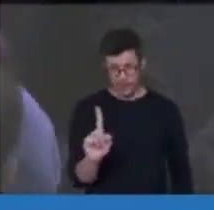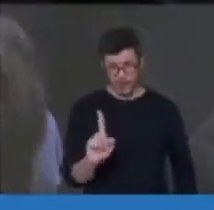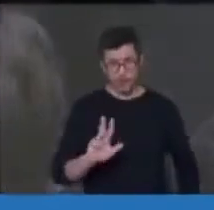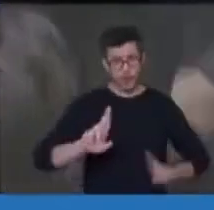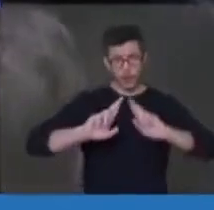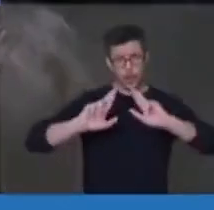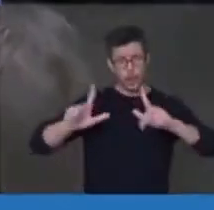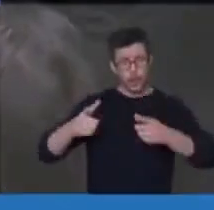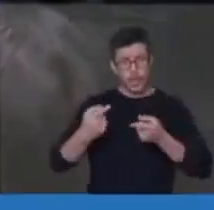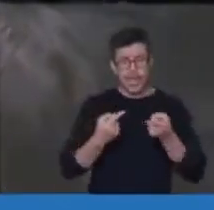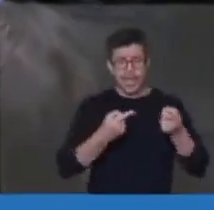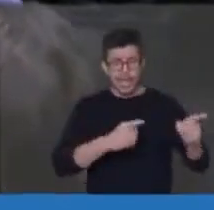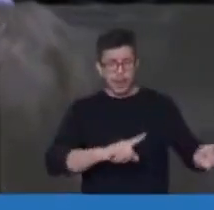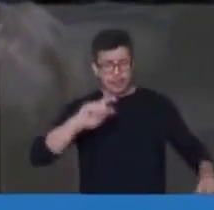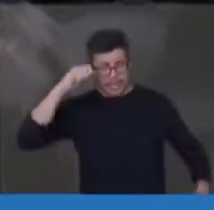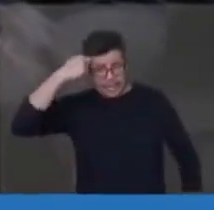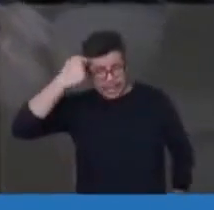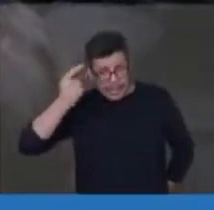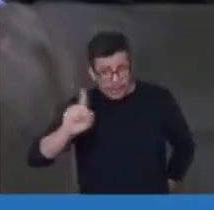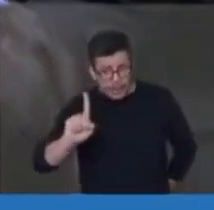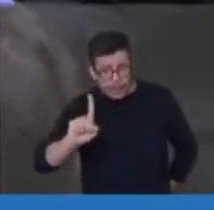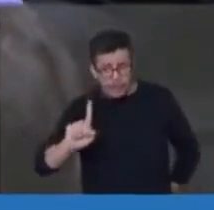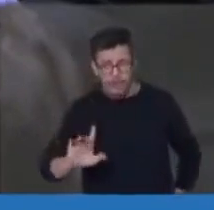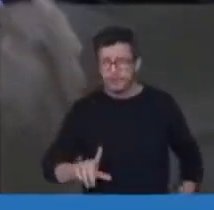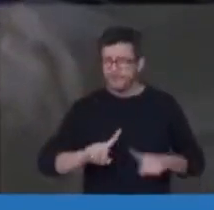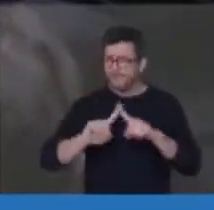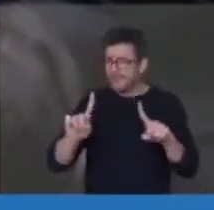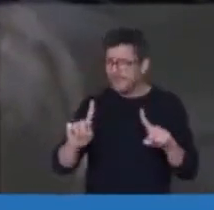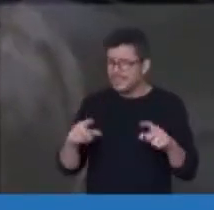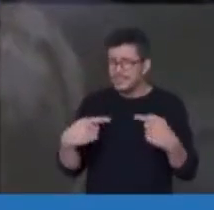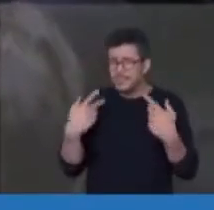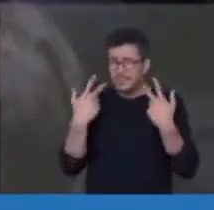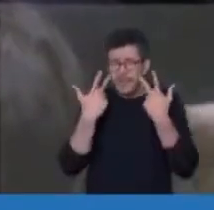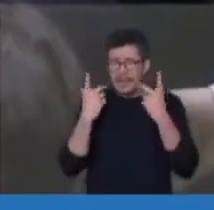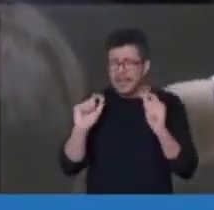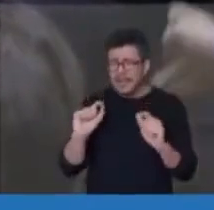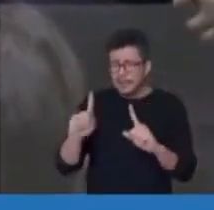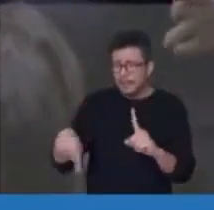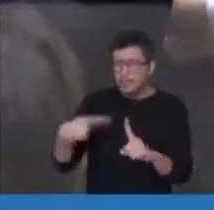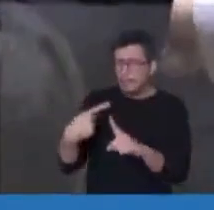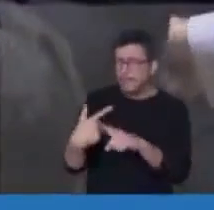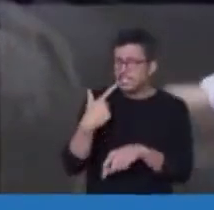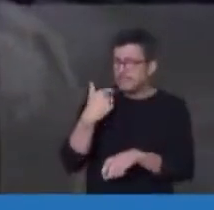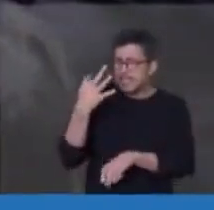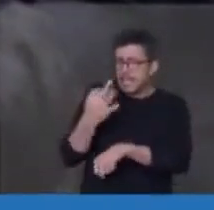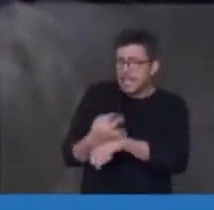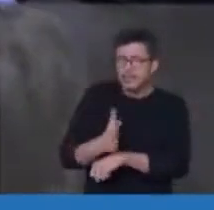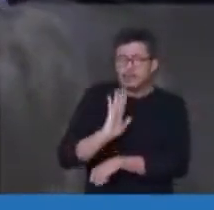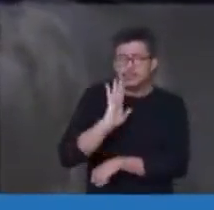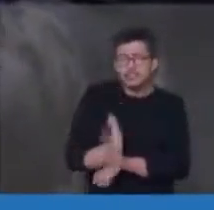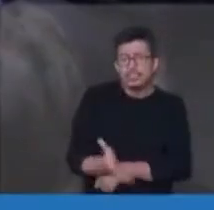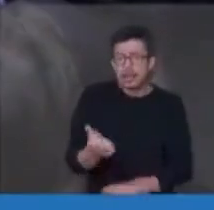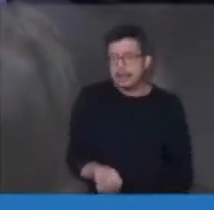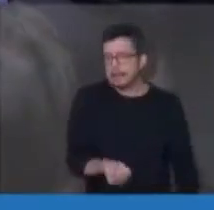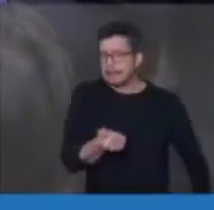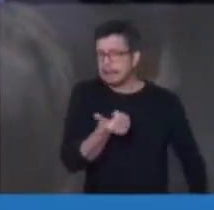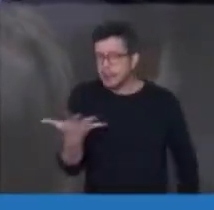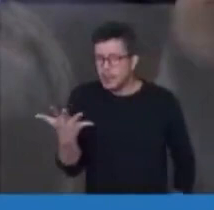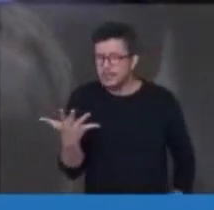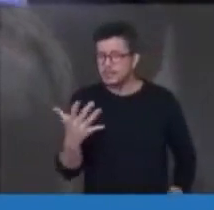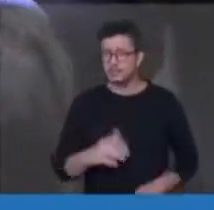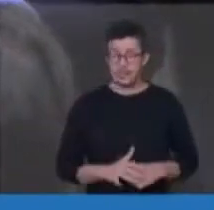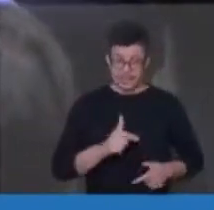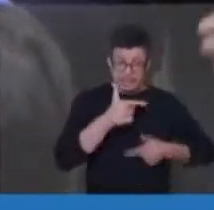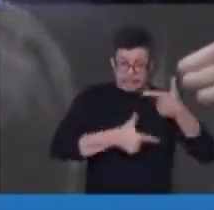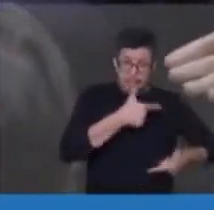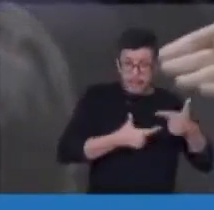é simplesmente não termos mais feriado. Temos feriados demais nesse país. Trabalhar dignifica,